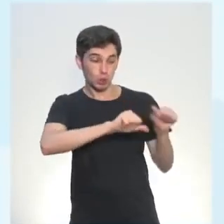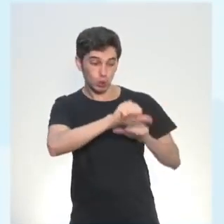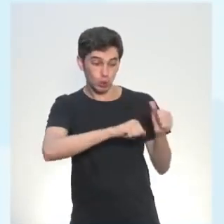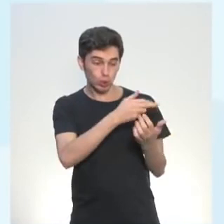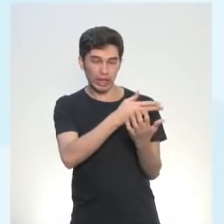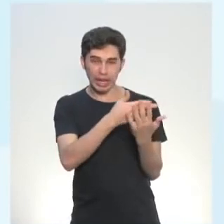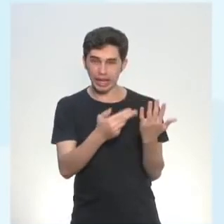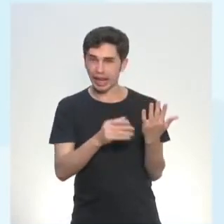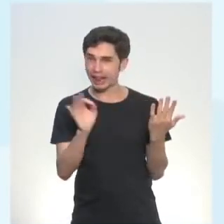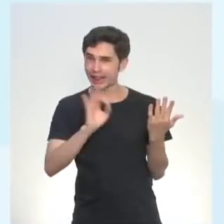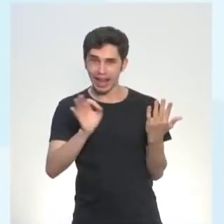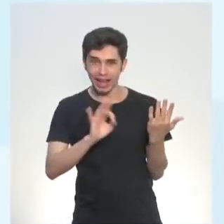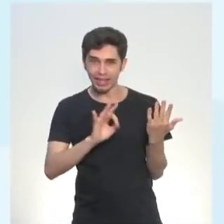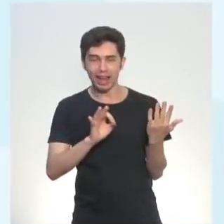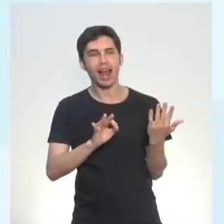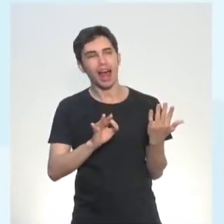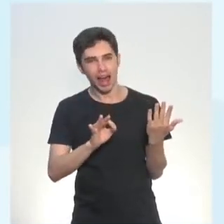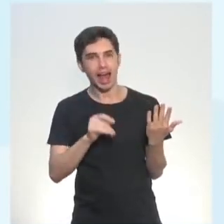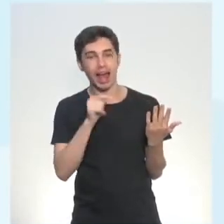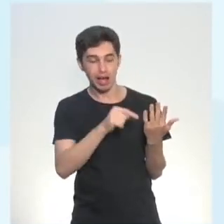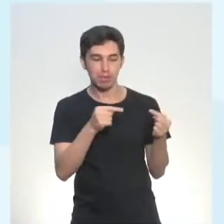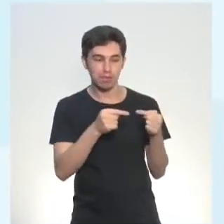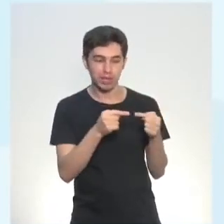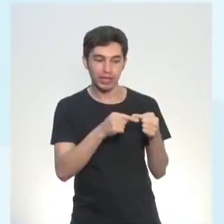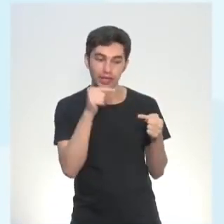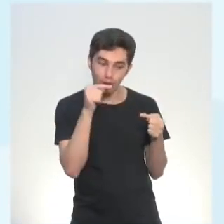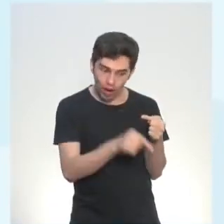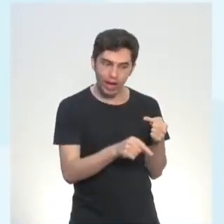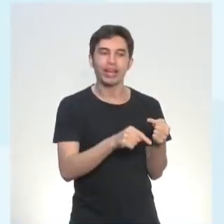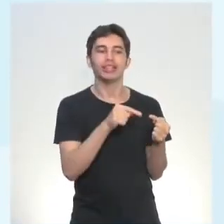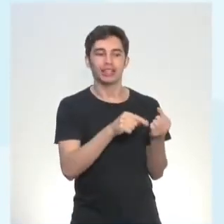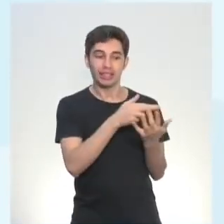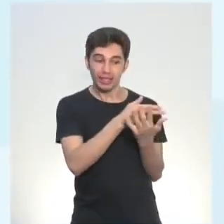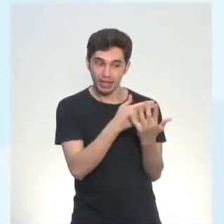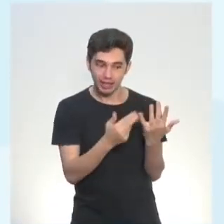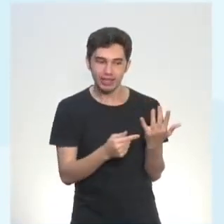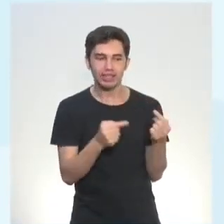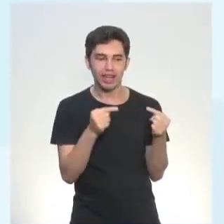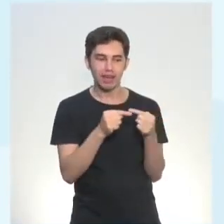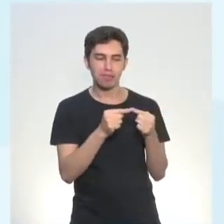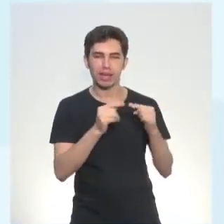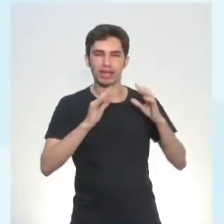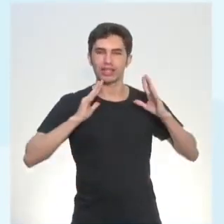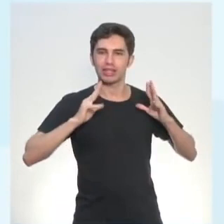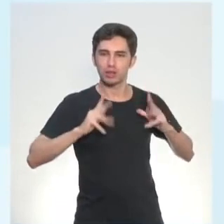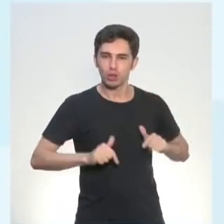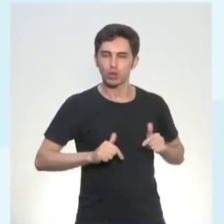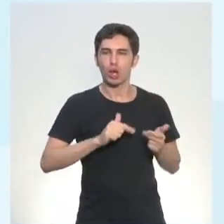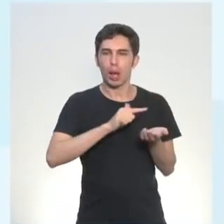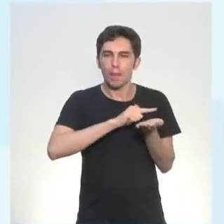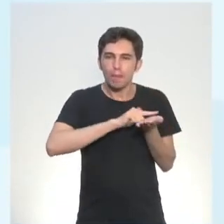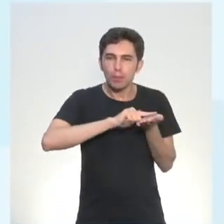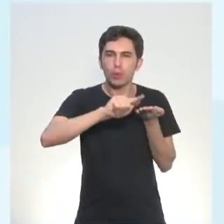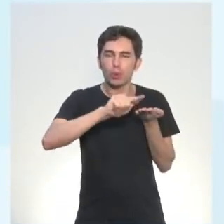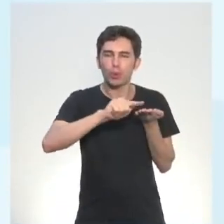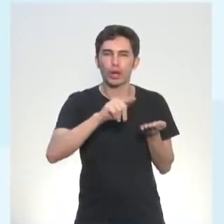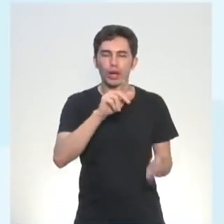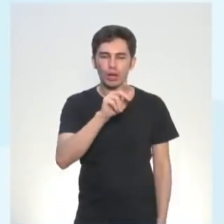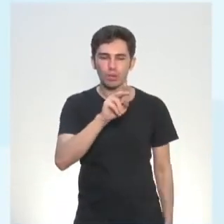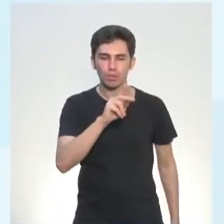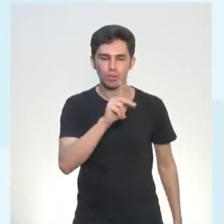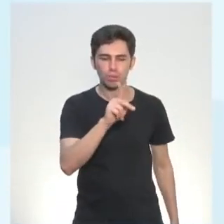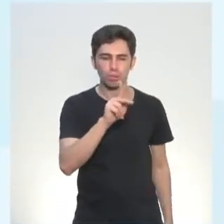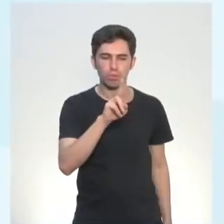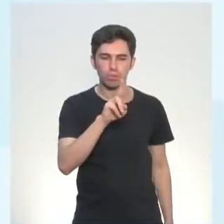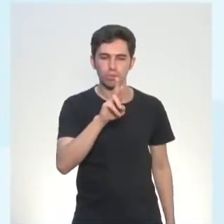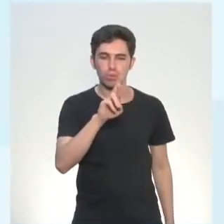eram puras. Né? Então, aí essas ervilhas puras, elas foram cruzadas entre si. Então, uma ervilha amarela pura